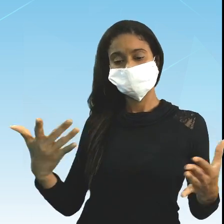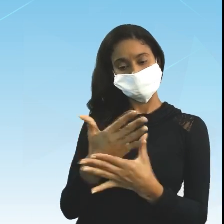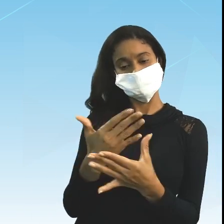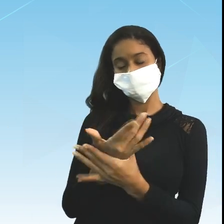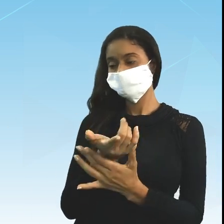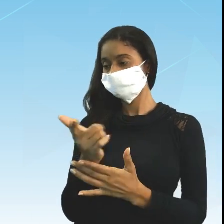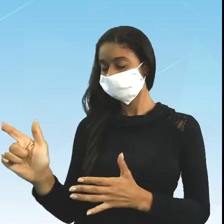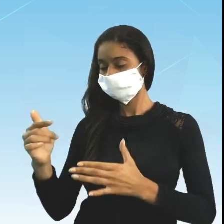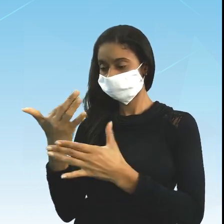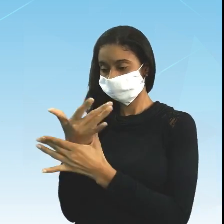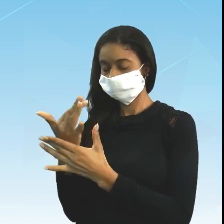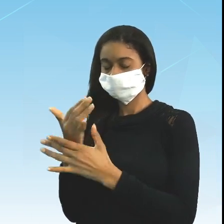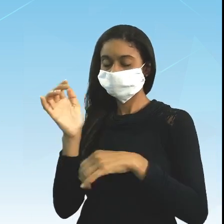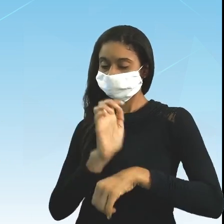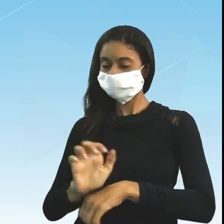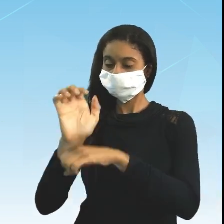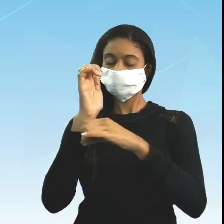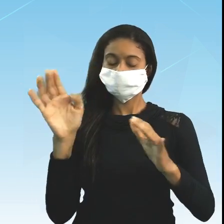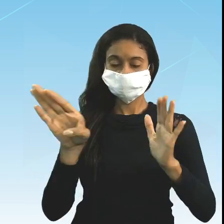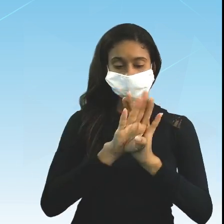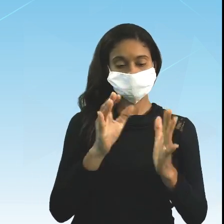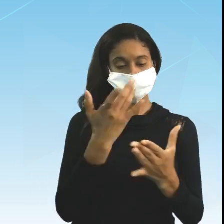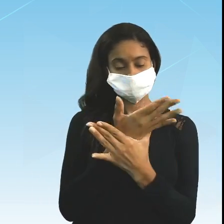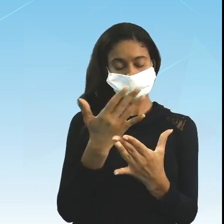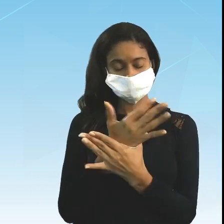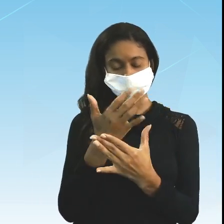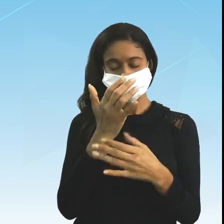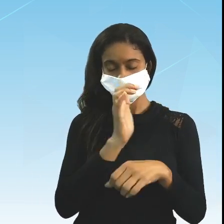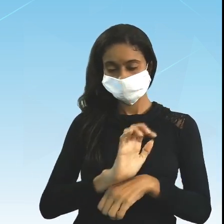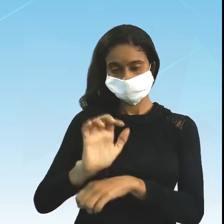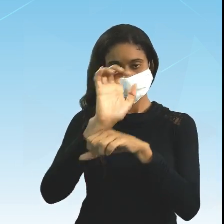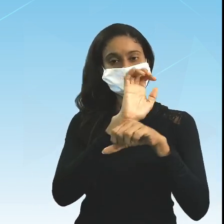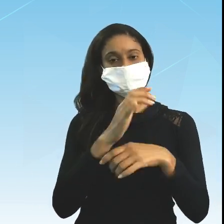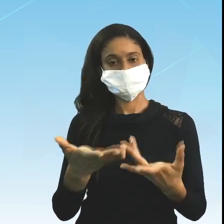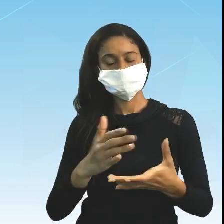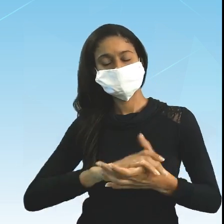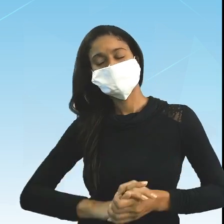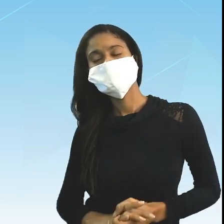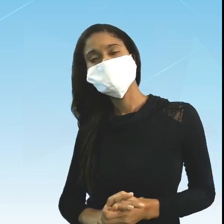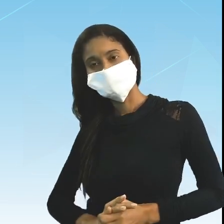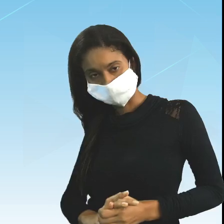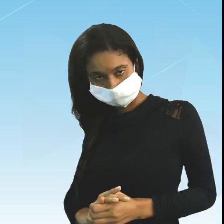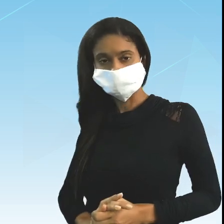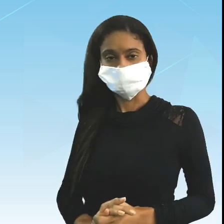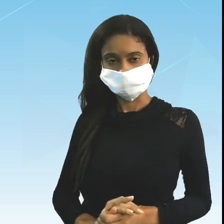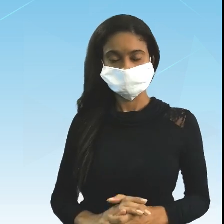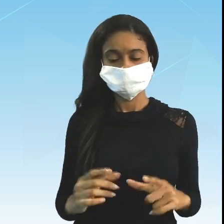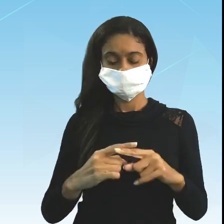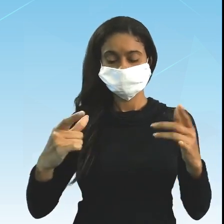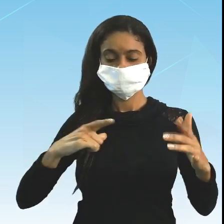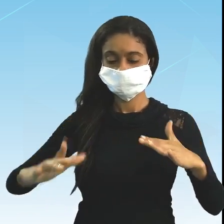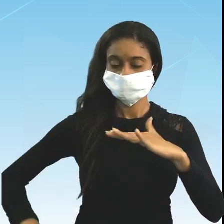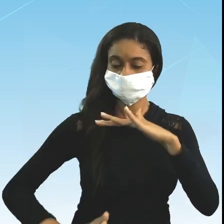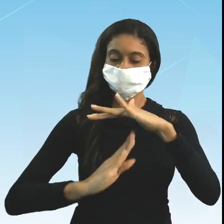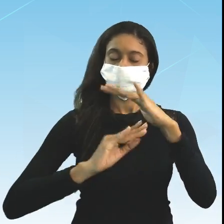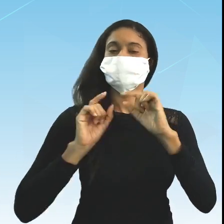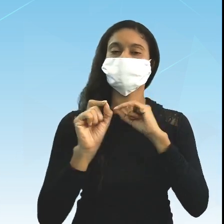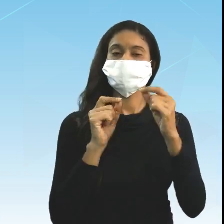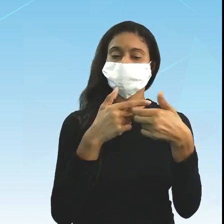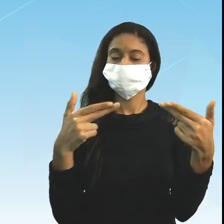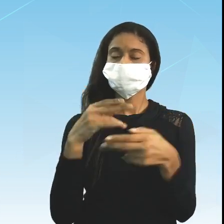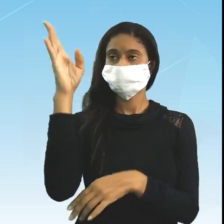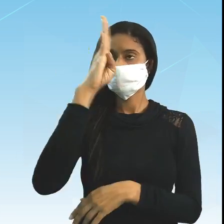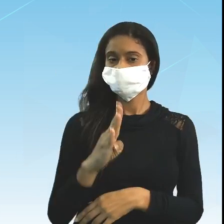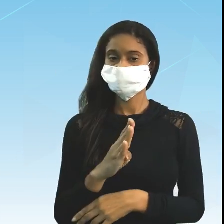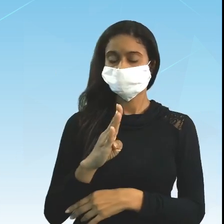para outra, de um estado para outro, ou com o torno do Brasil, com os limites das fronteiras, que era de Brasil